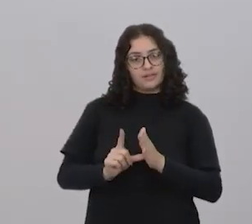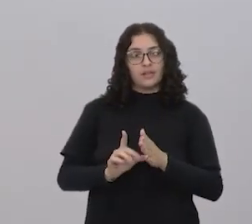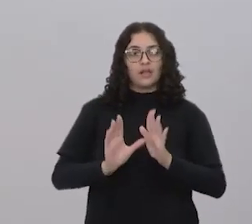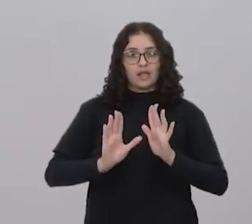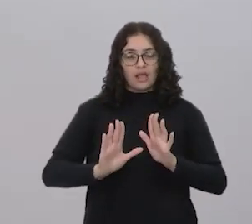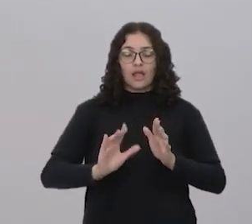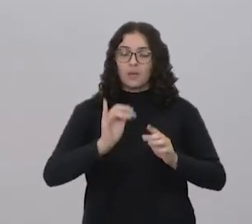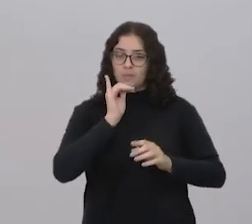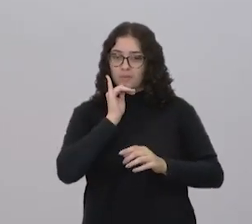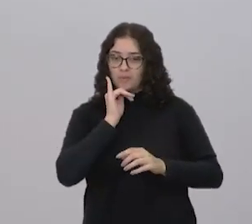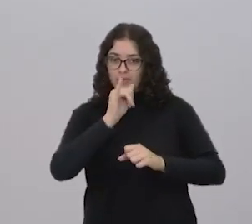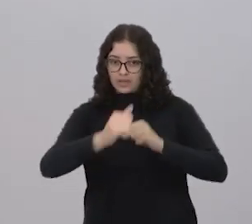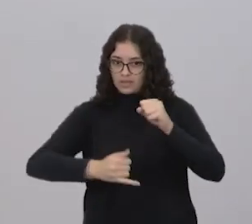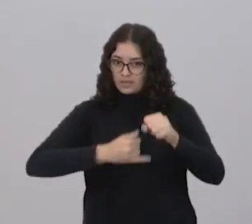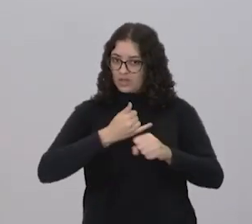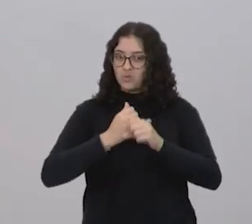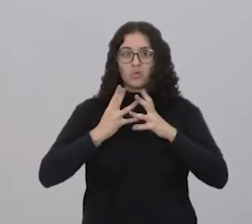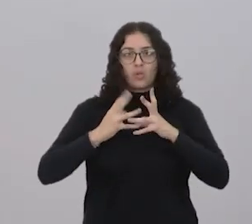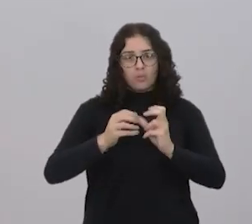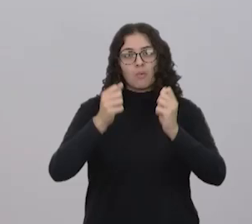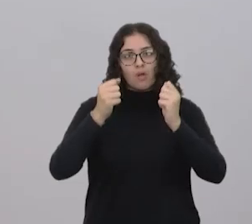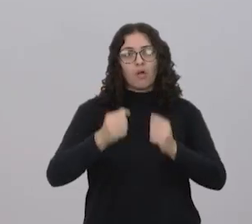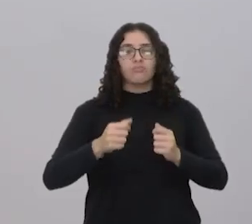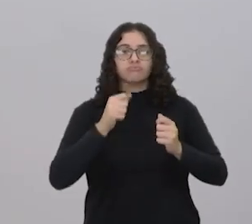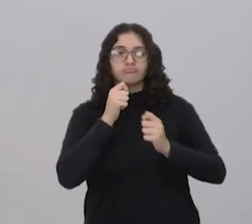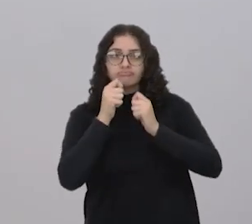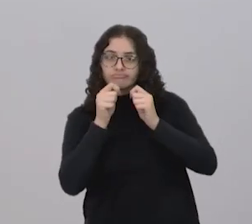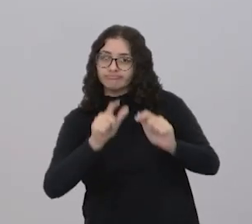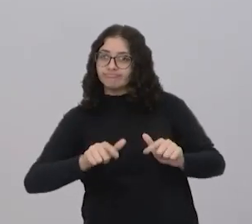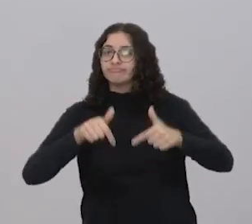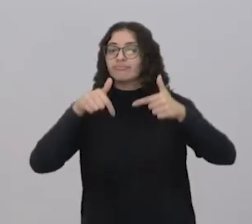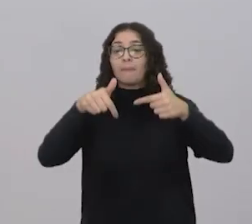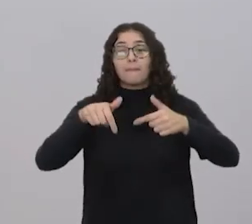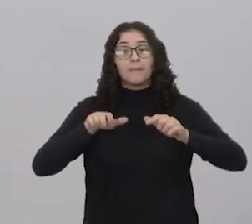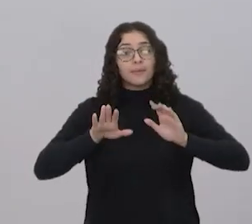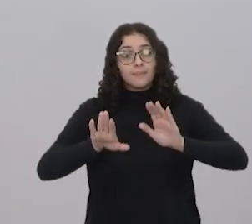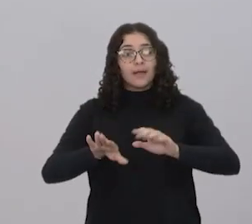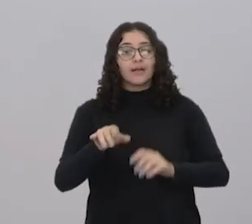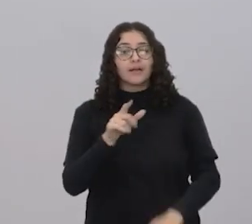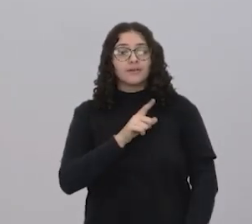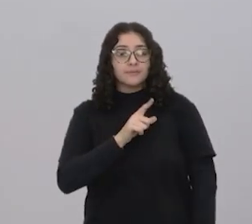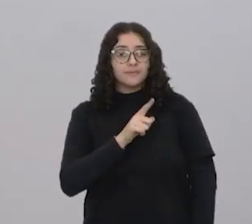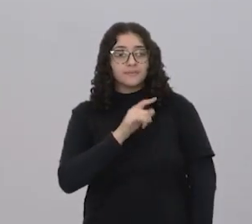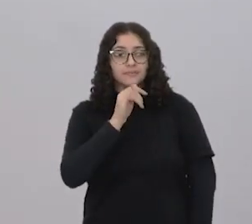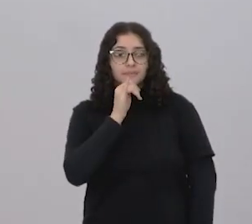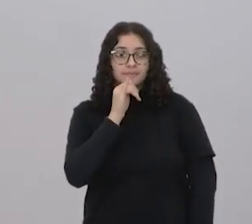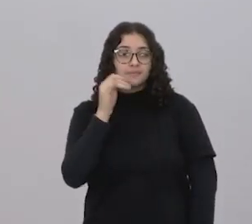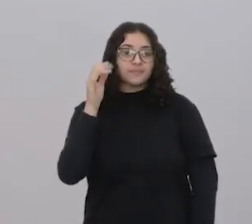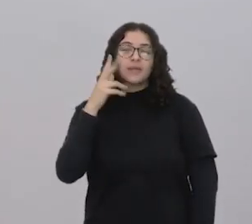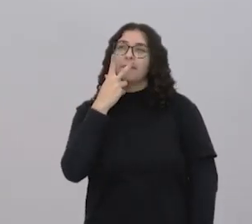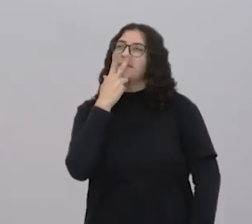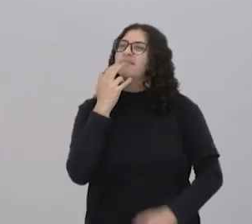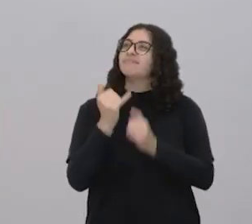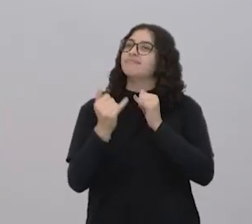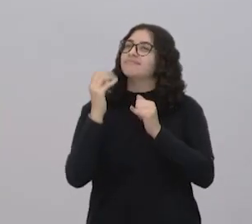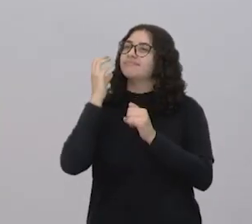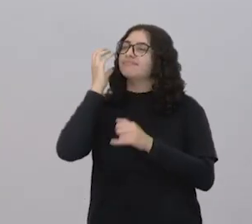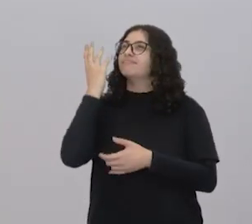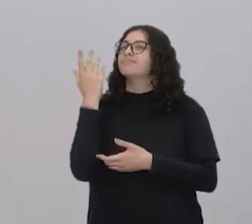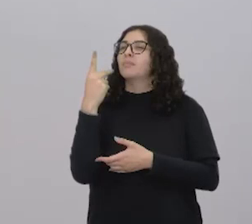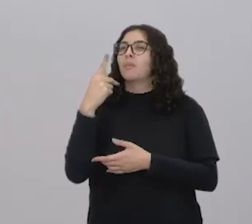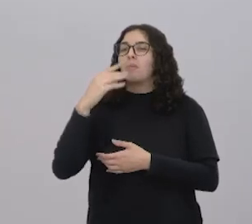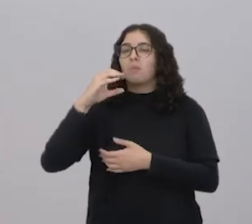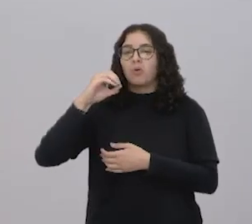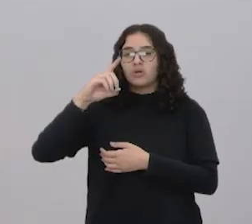se tornar um jornalista. E tem até uma, digamos, podquetização